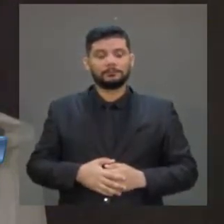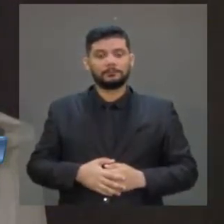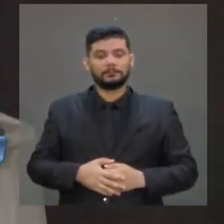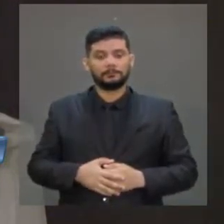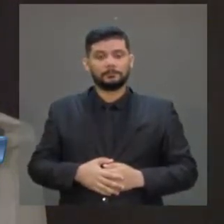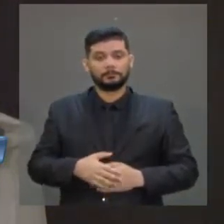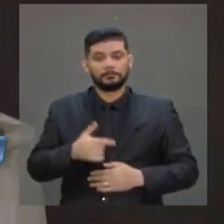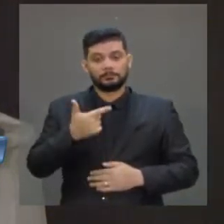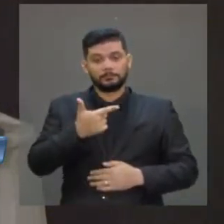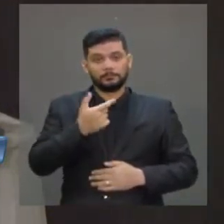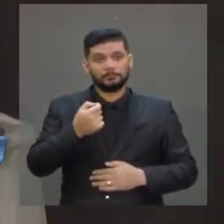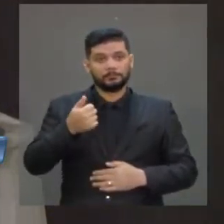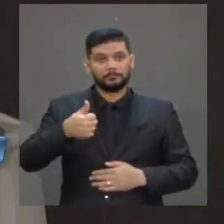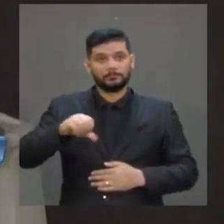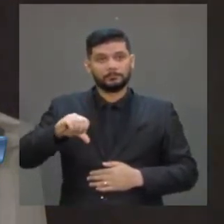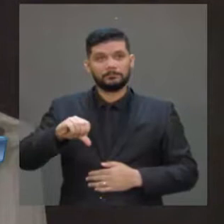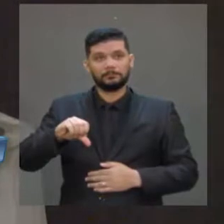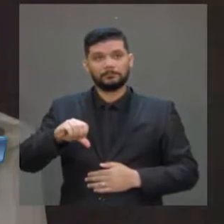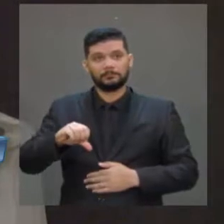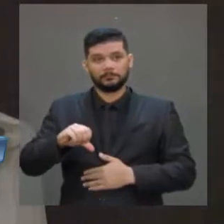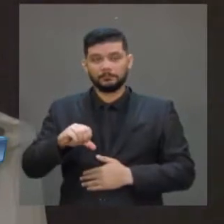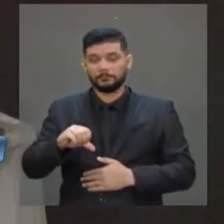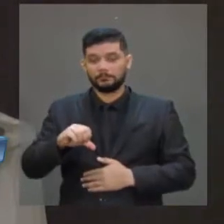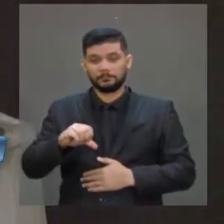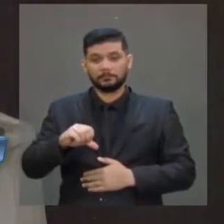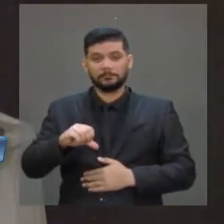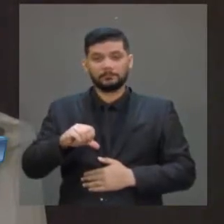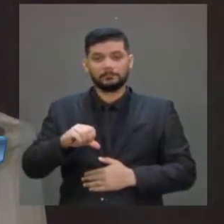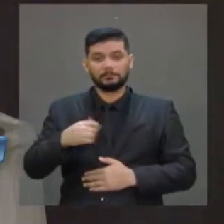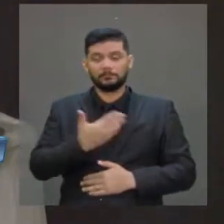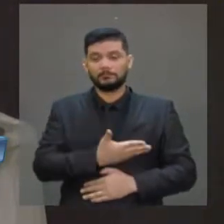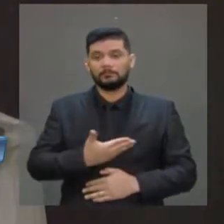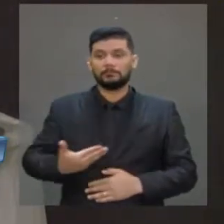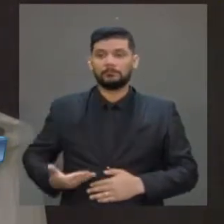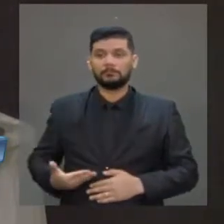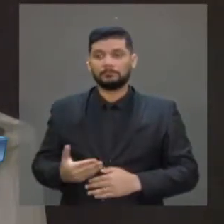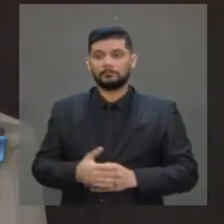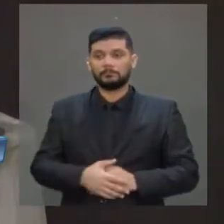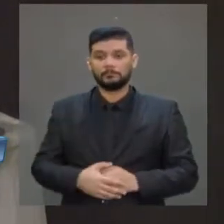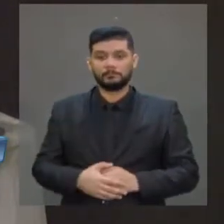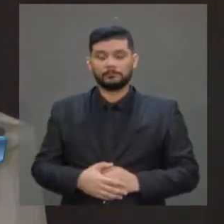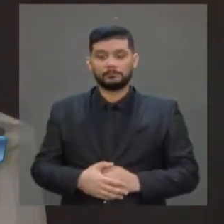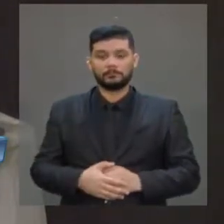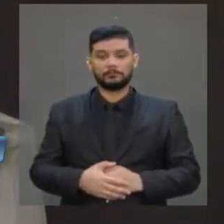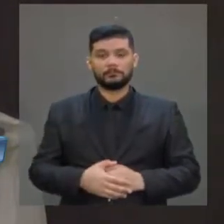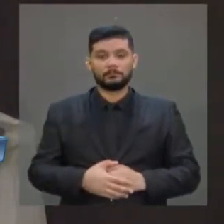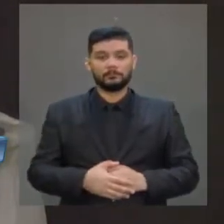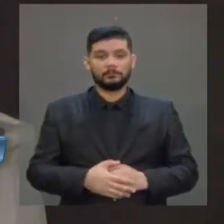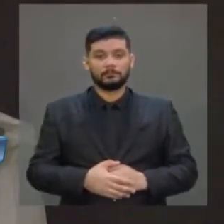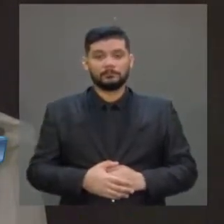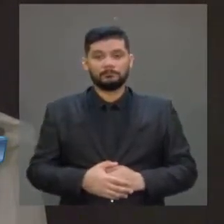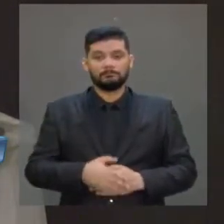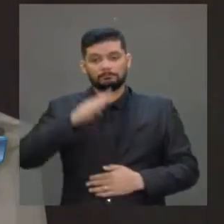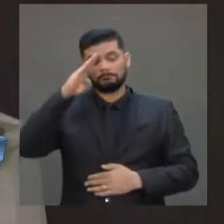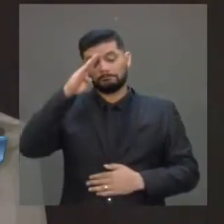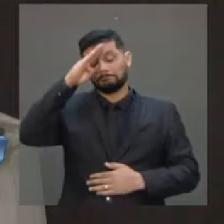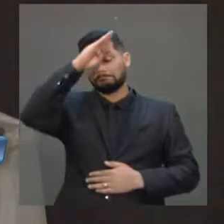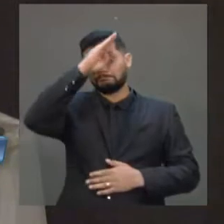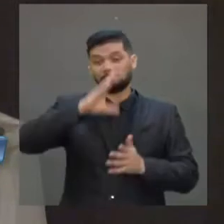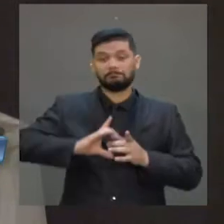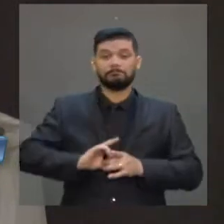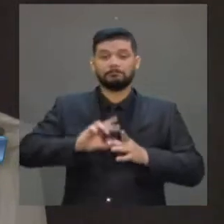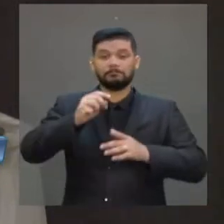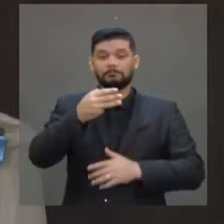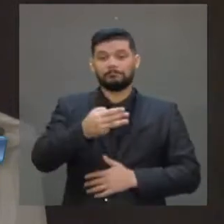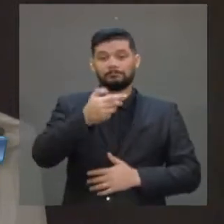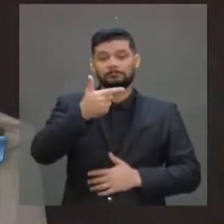2019, sobretudo agora, sob o governo Bolsonaro, liberou